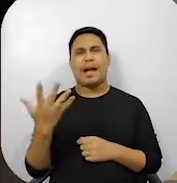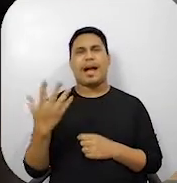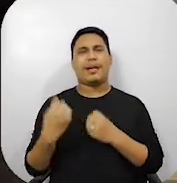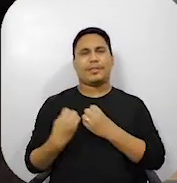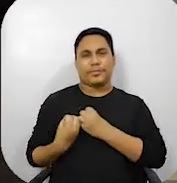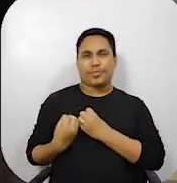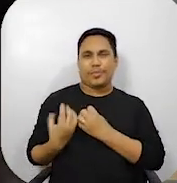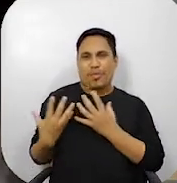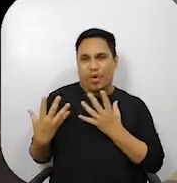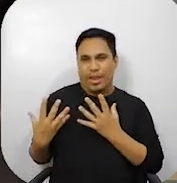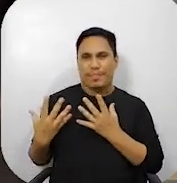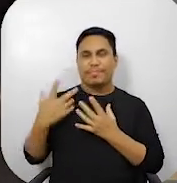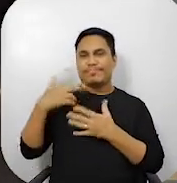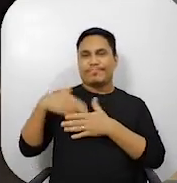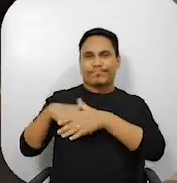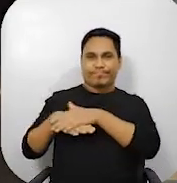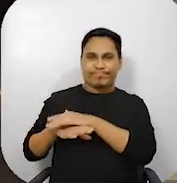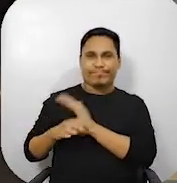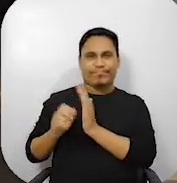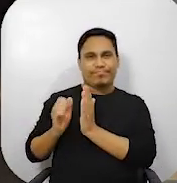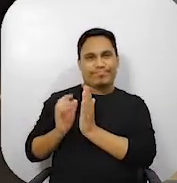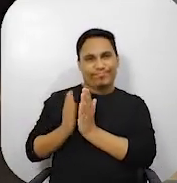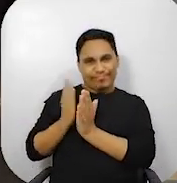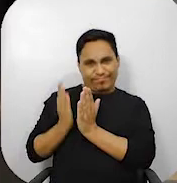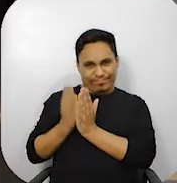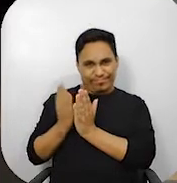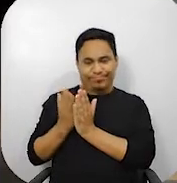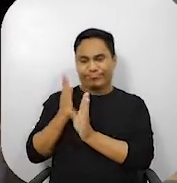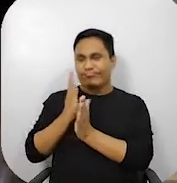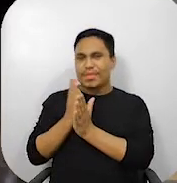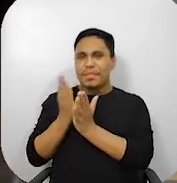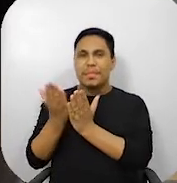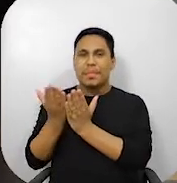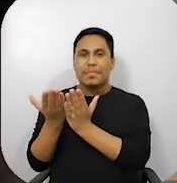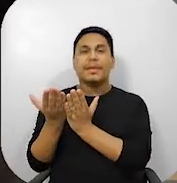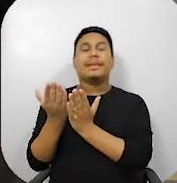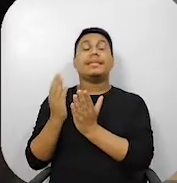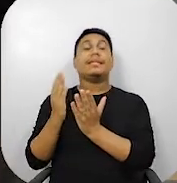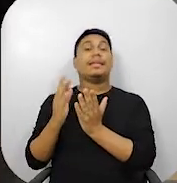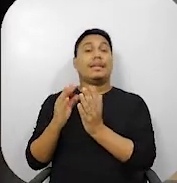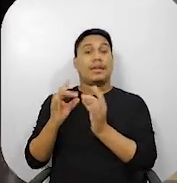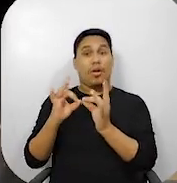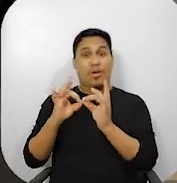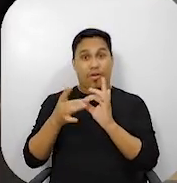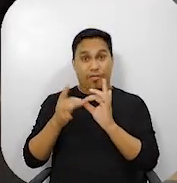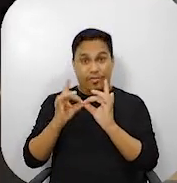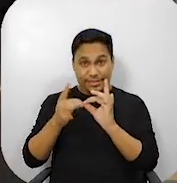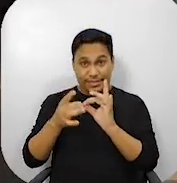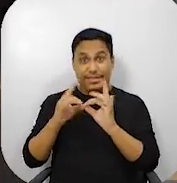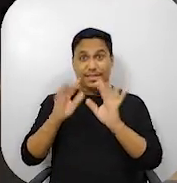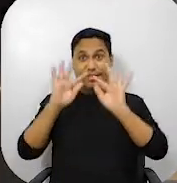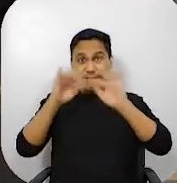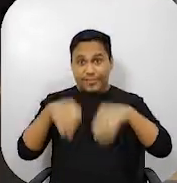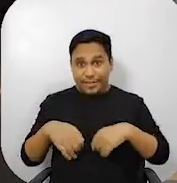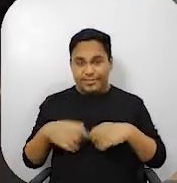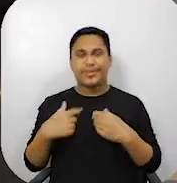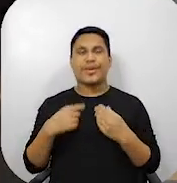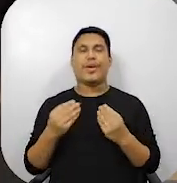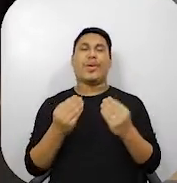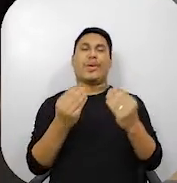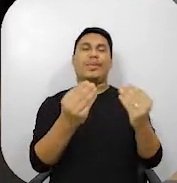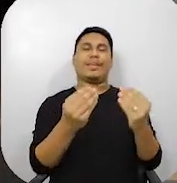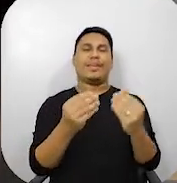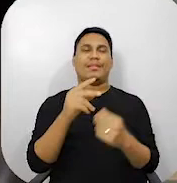tive encadernar dinhos e no final da oficina eu entreguei a ela eu